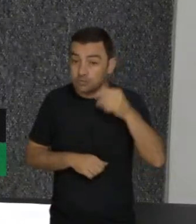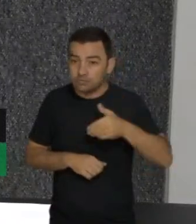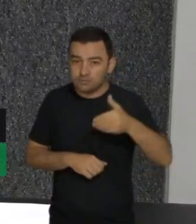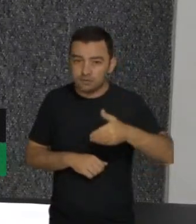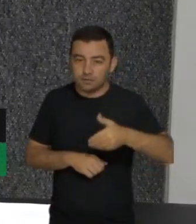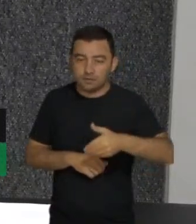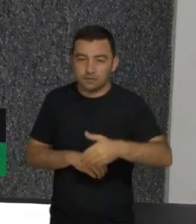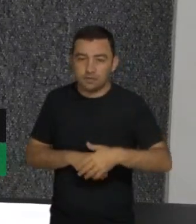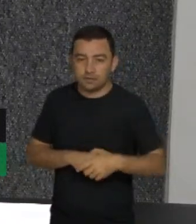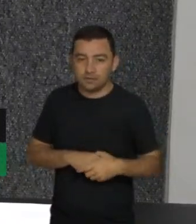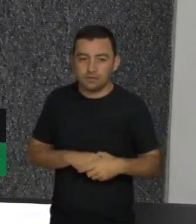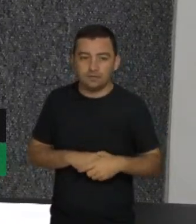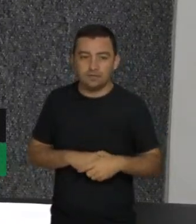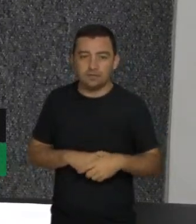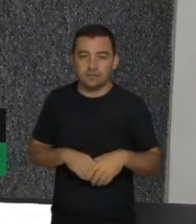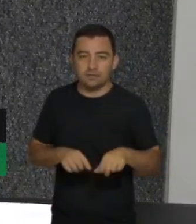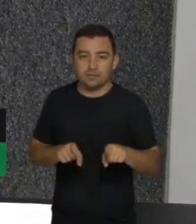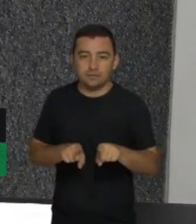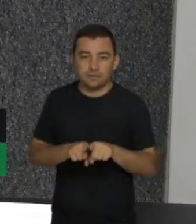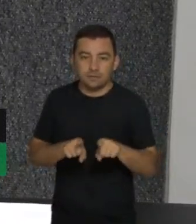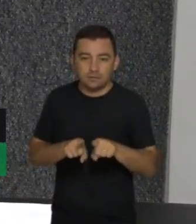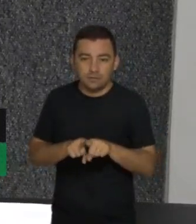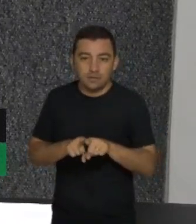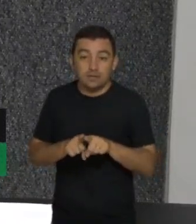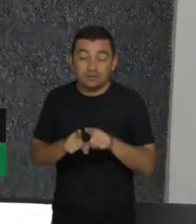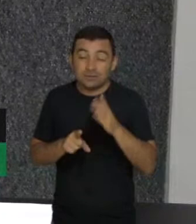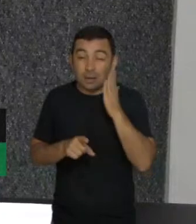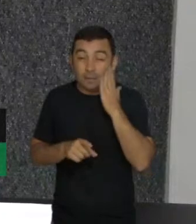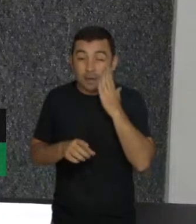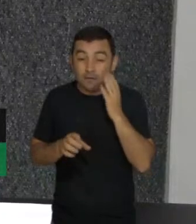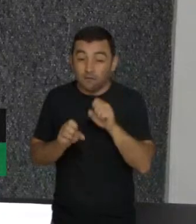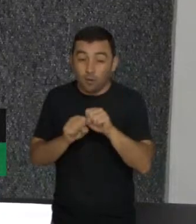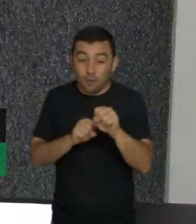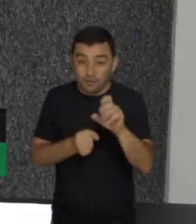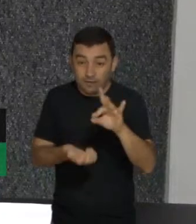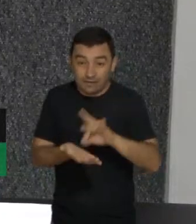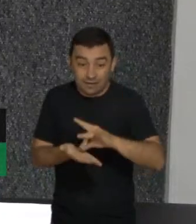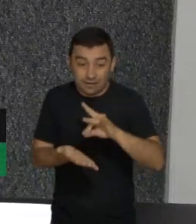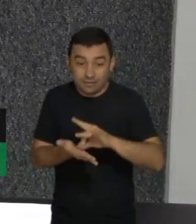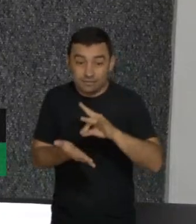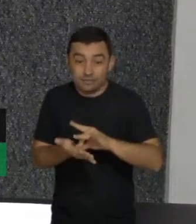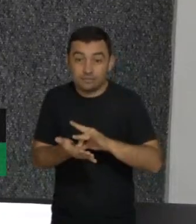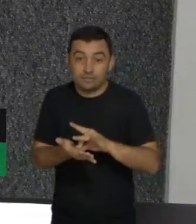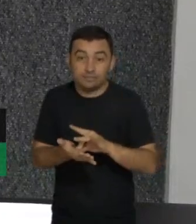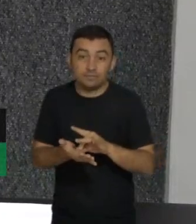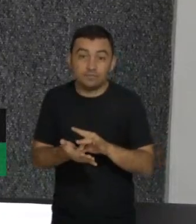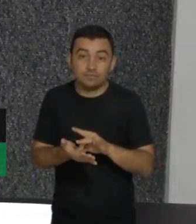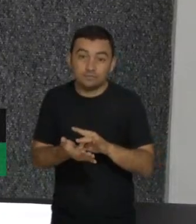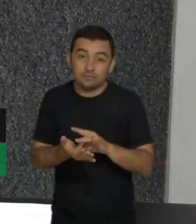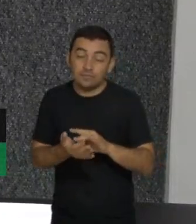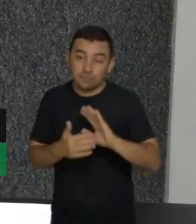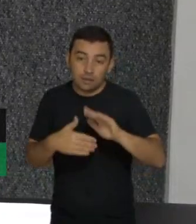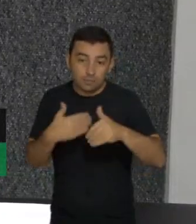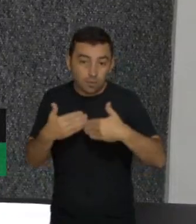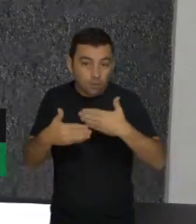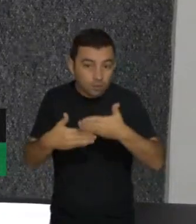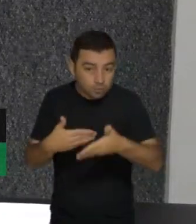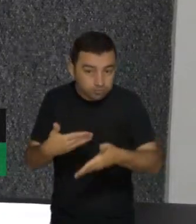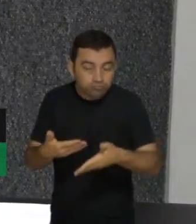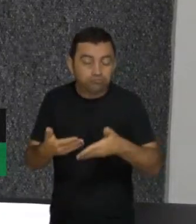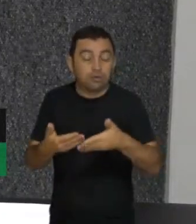a lado para saber formar essas pessoas e fazer com que elas possam depois da faculdade